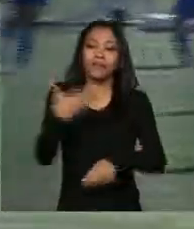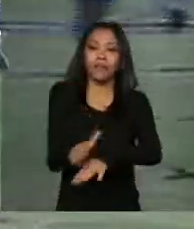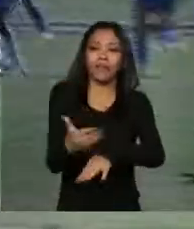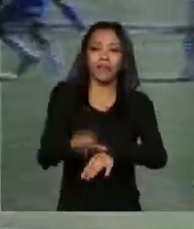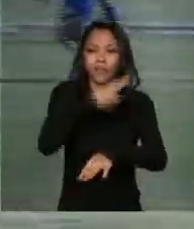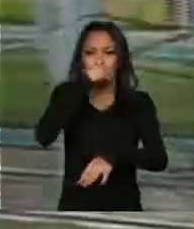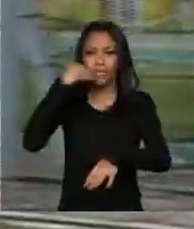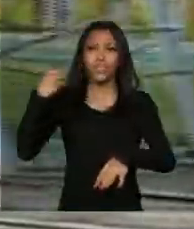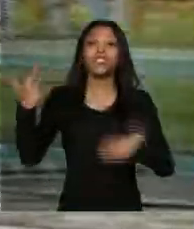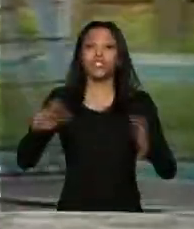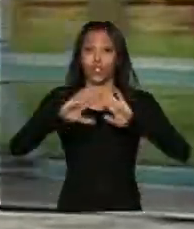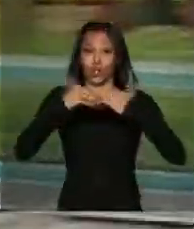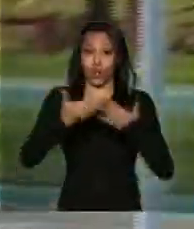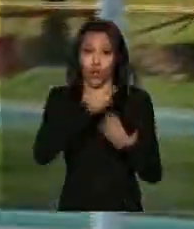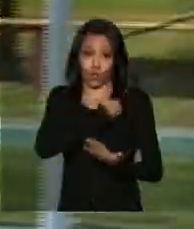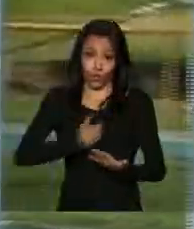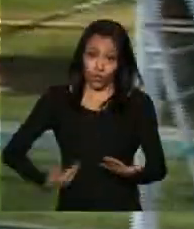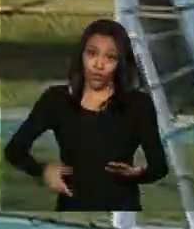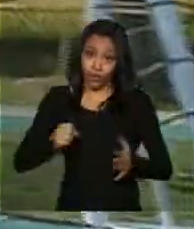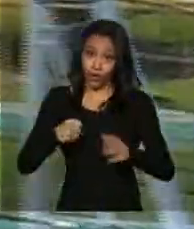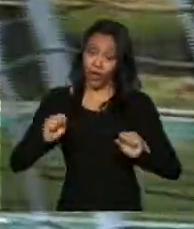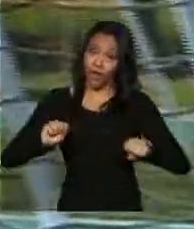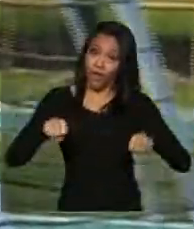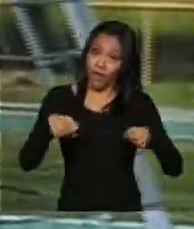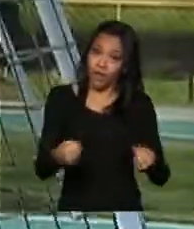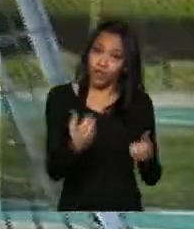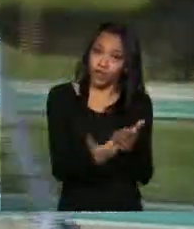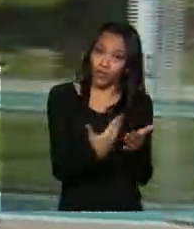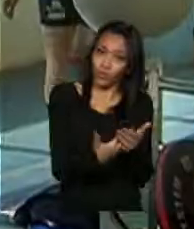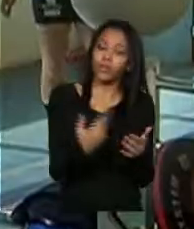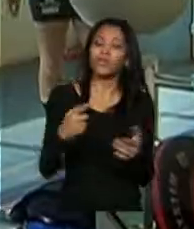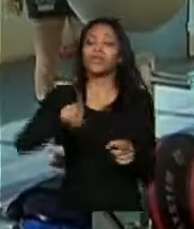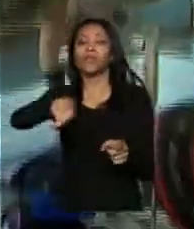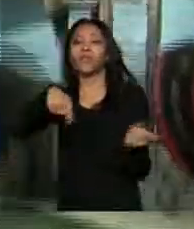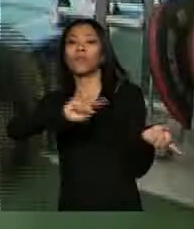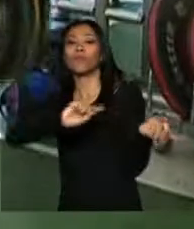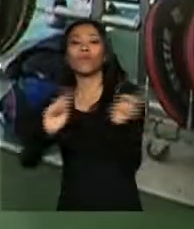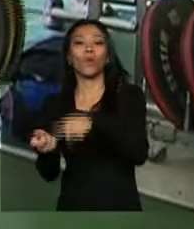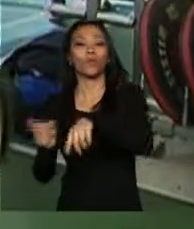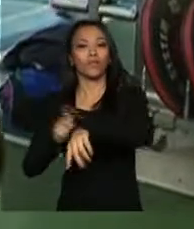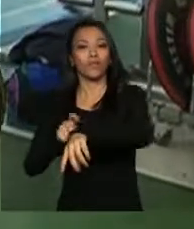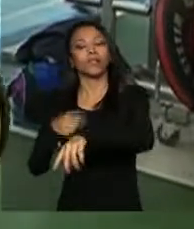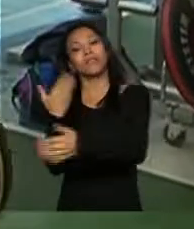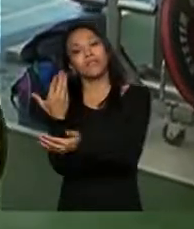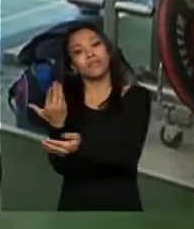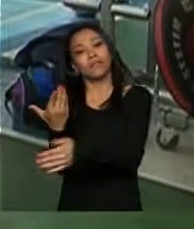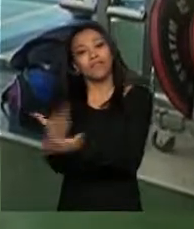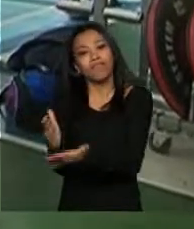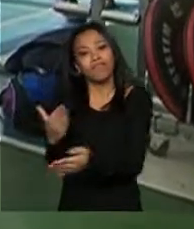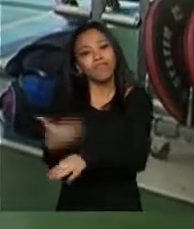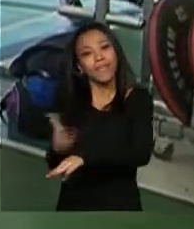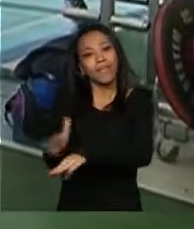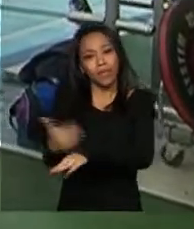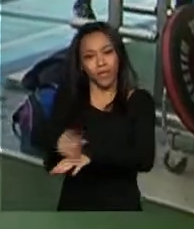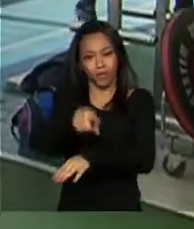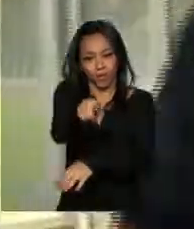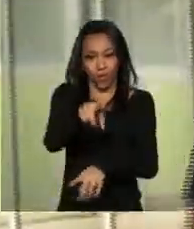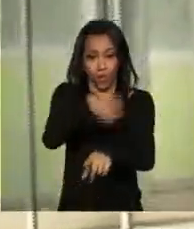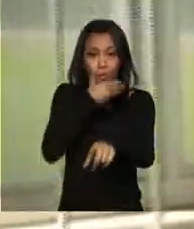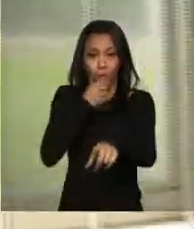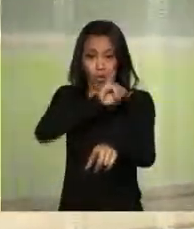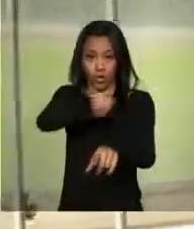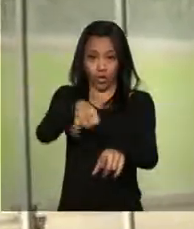de escolas públicas para reforço escolar e treinamento esportivo. O programa tem descoberto talentos como Josué Lucas,